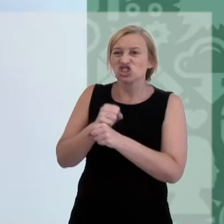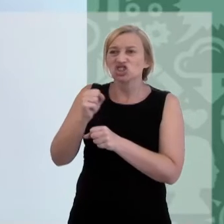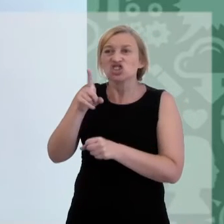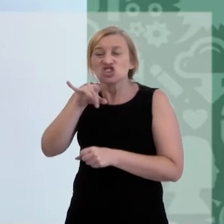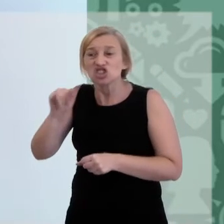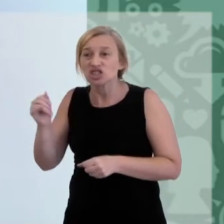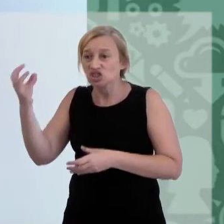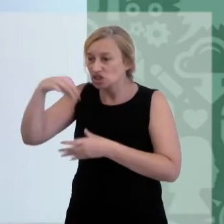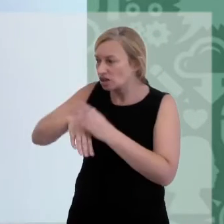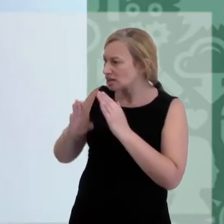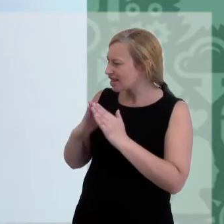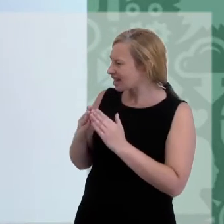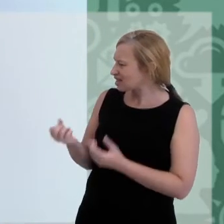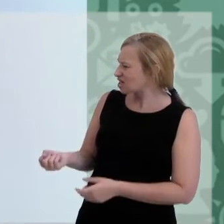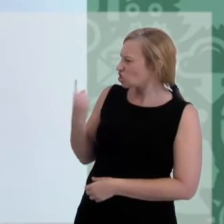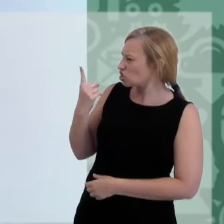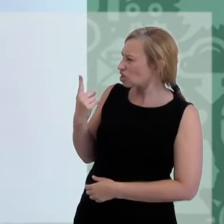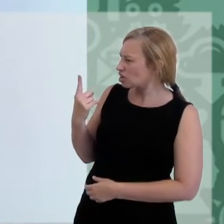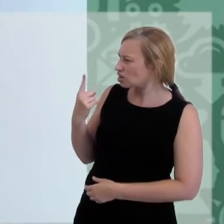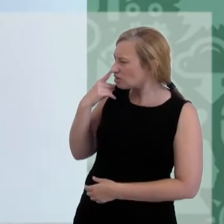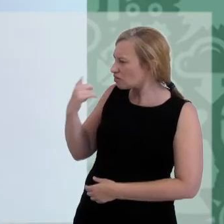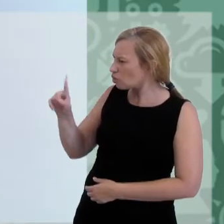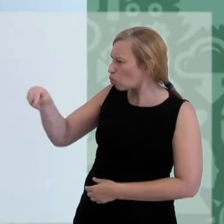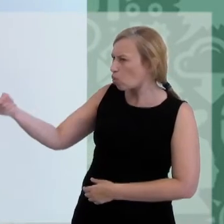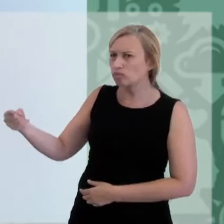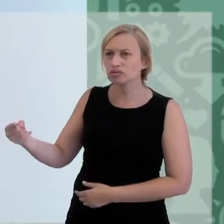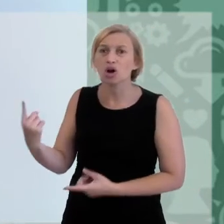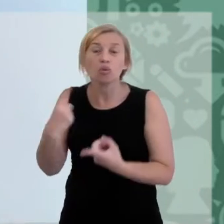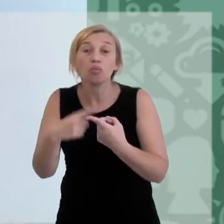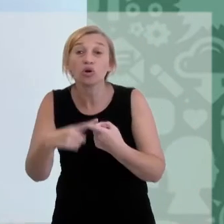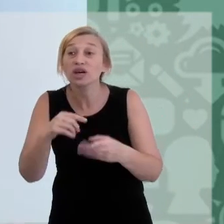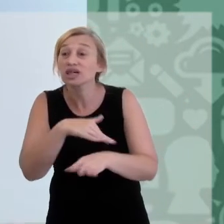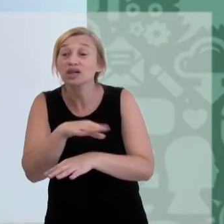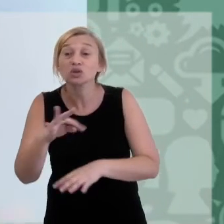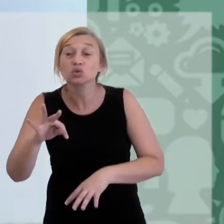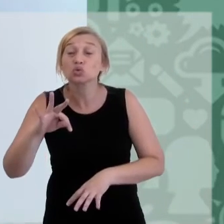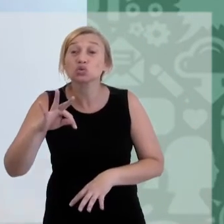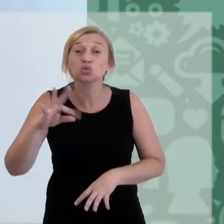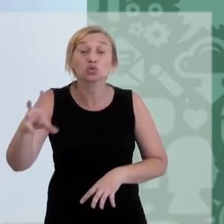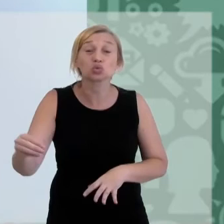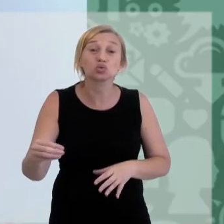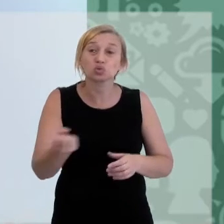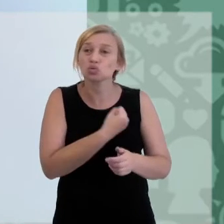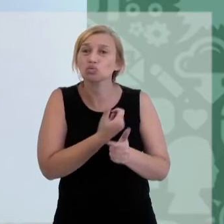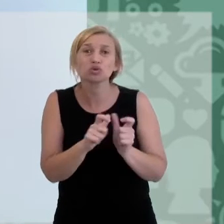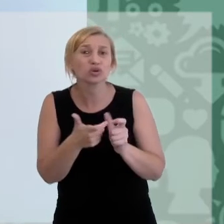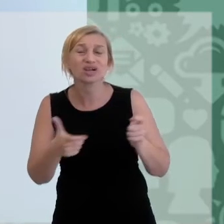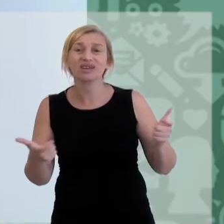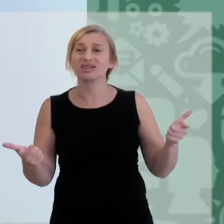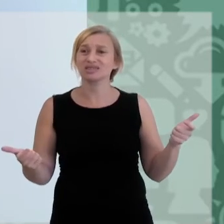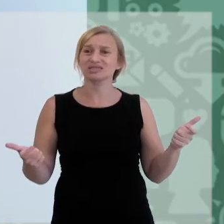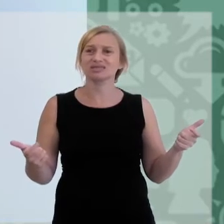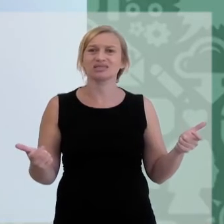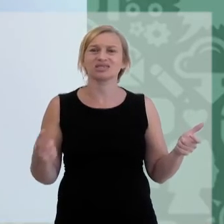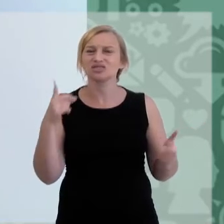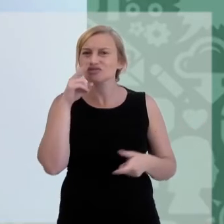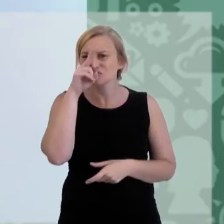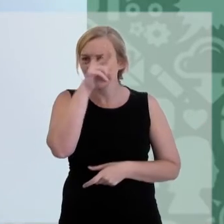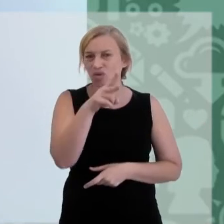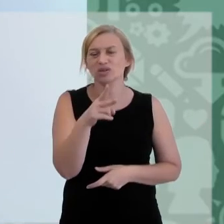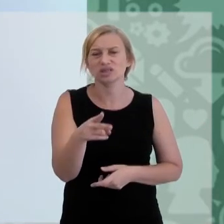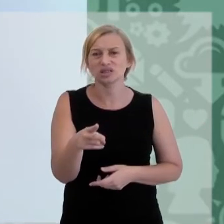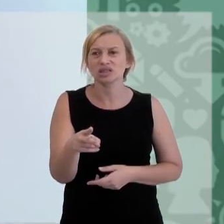dentro de casa e a gente se olha e já se estranha. Porque está tudo mais aumentado, está tudo mais